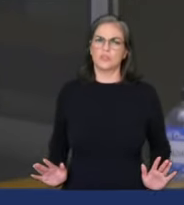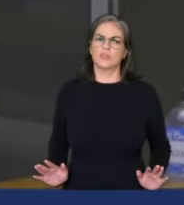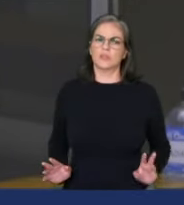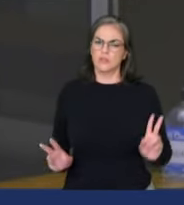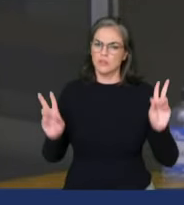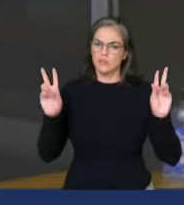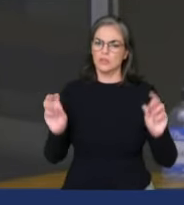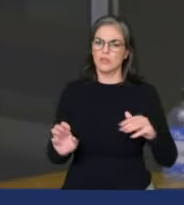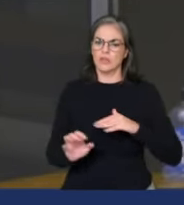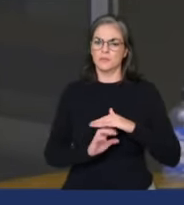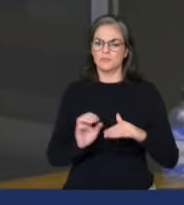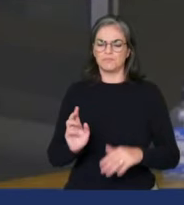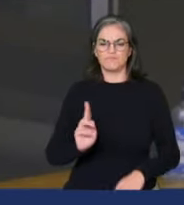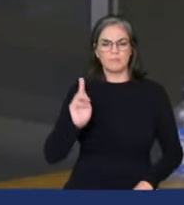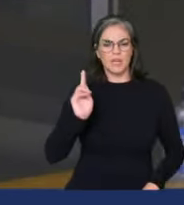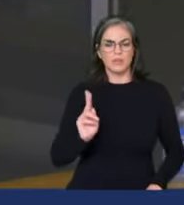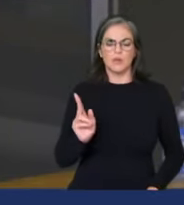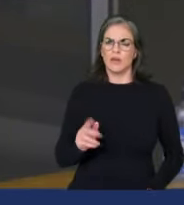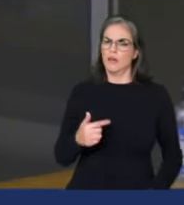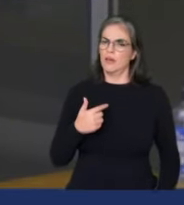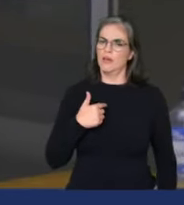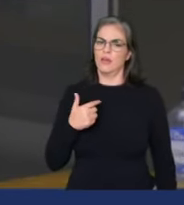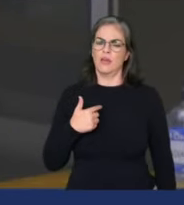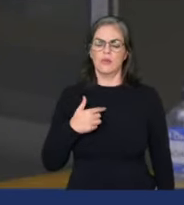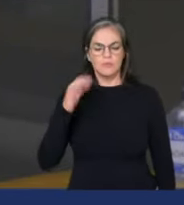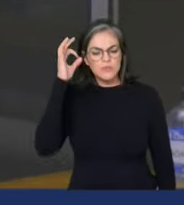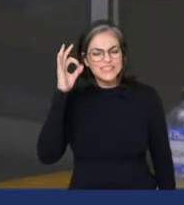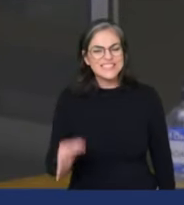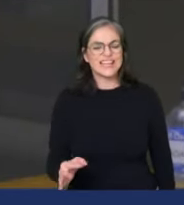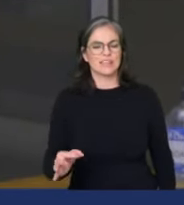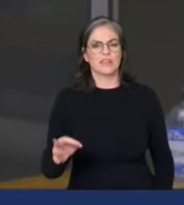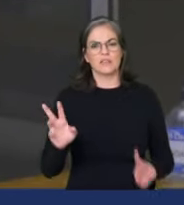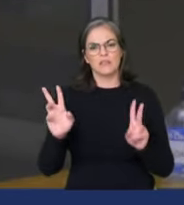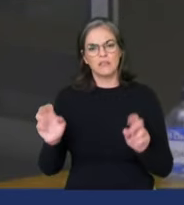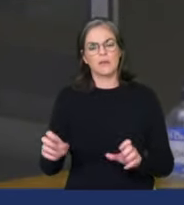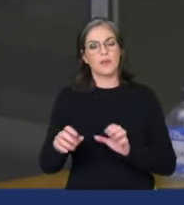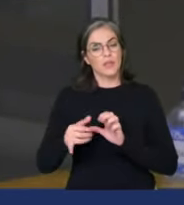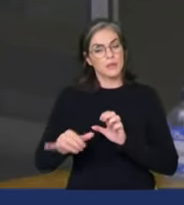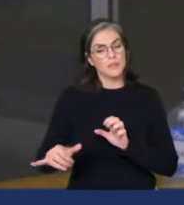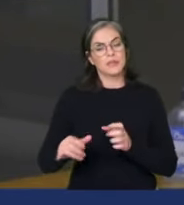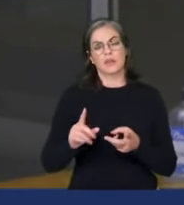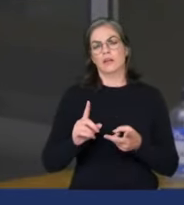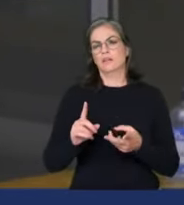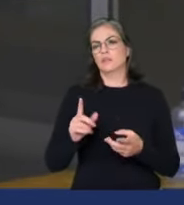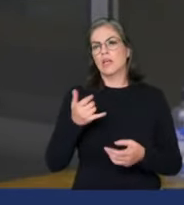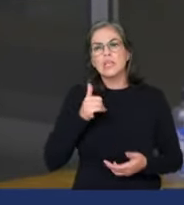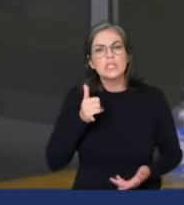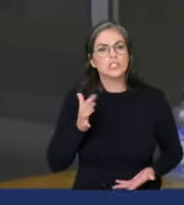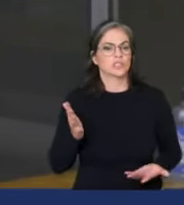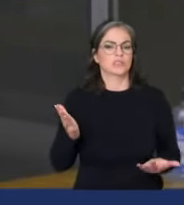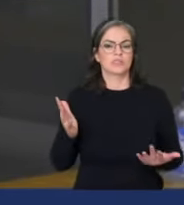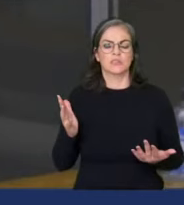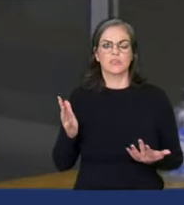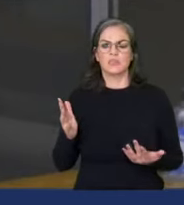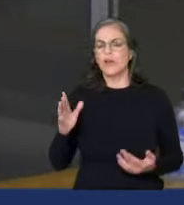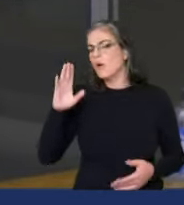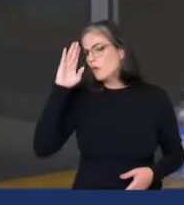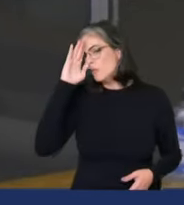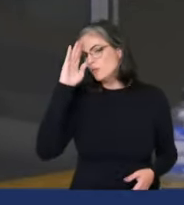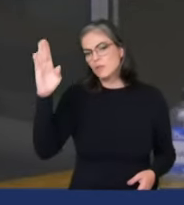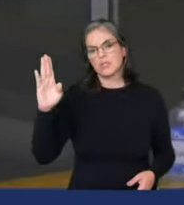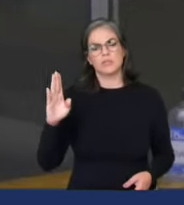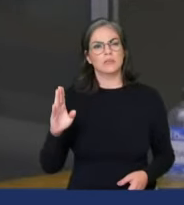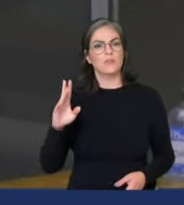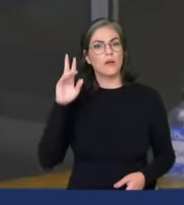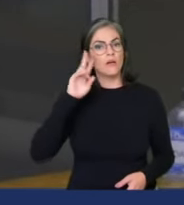Petrobras, eu não tenho dúvida, o tema da Eletrobras, o tema da nossa energia, é ponto central no golpe que foi dado